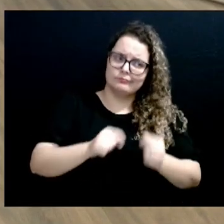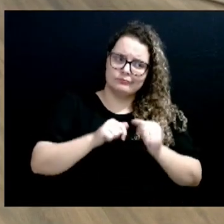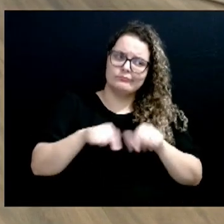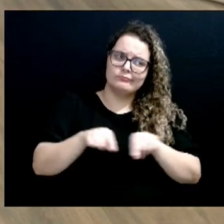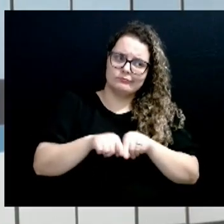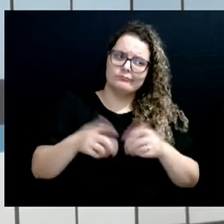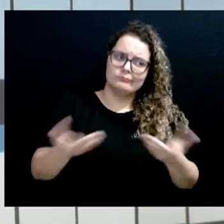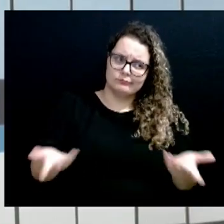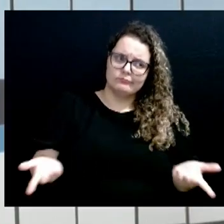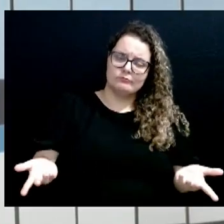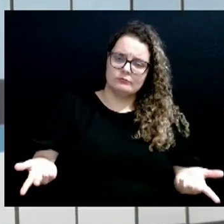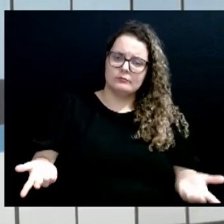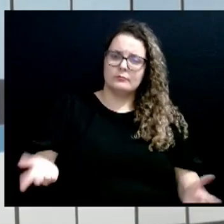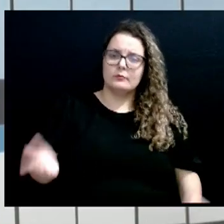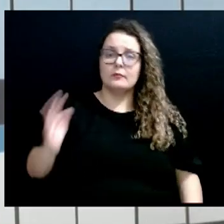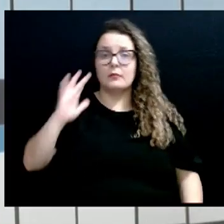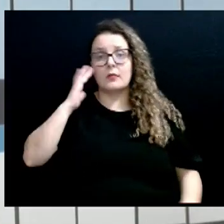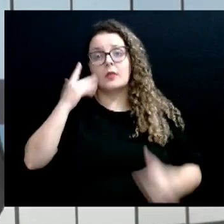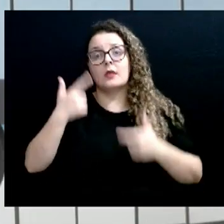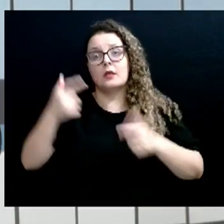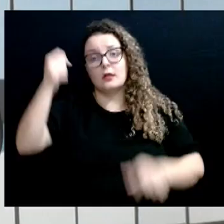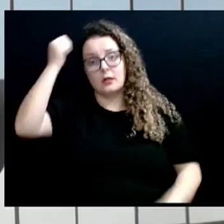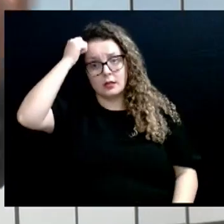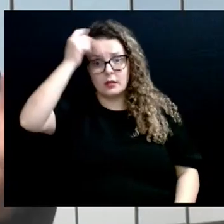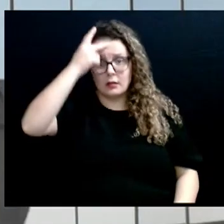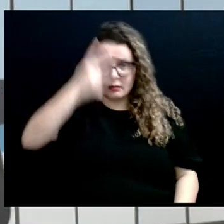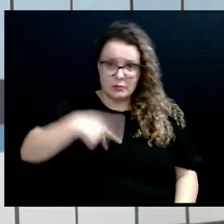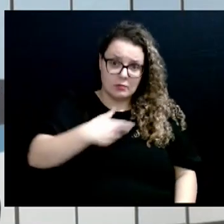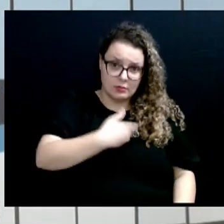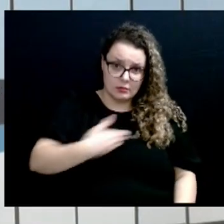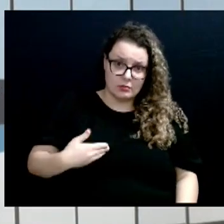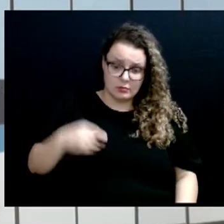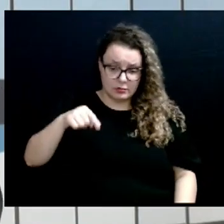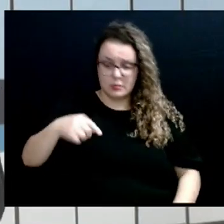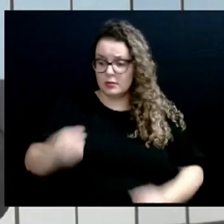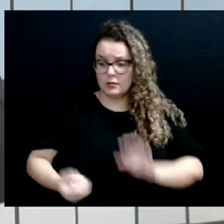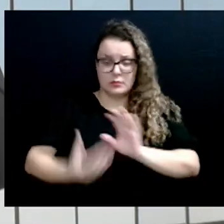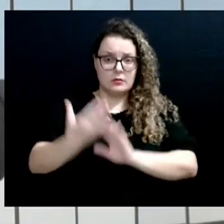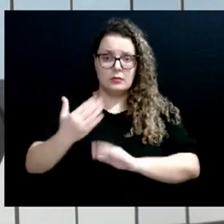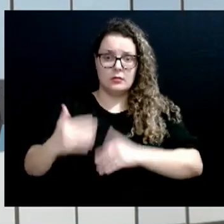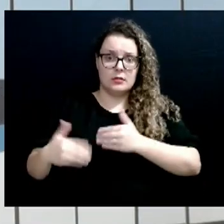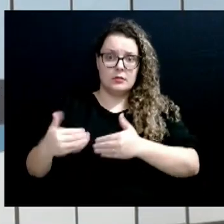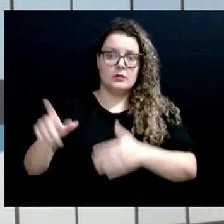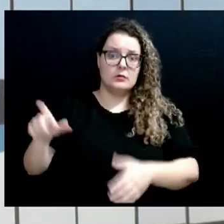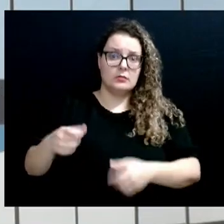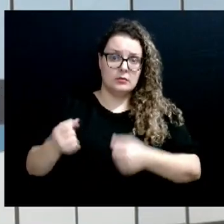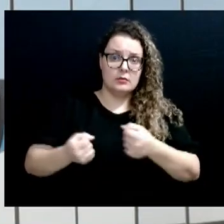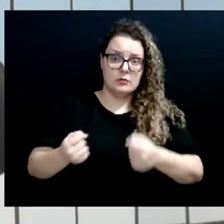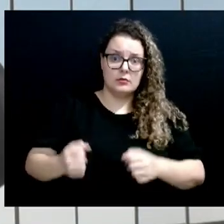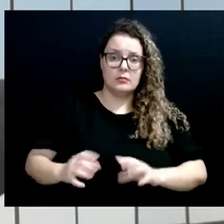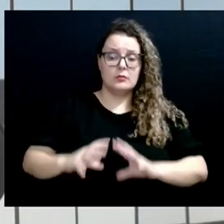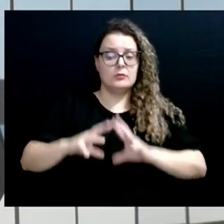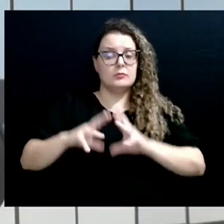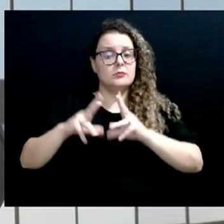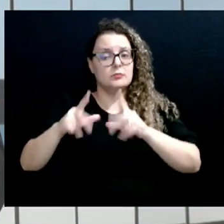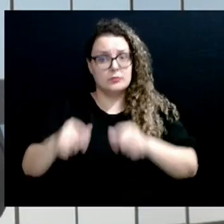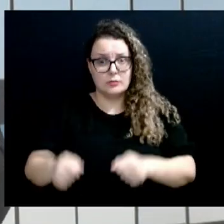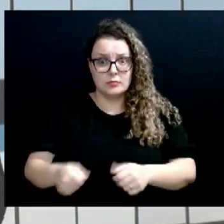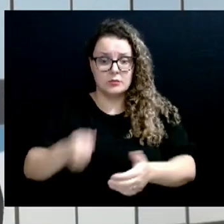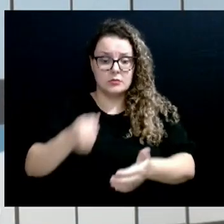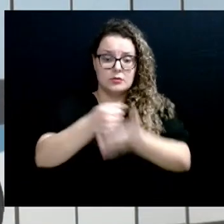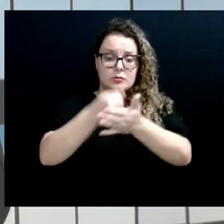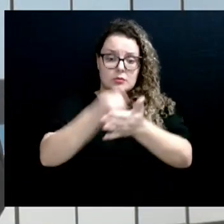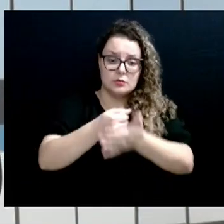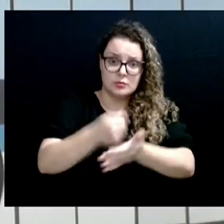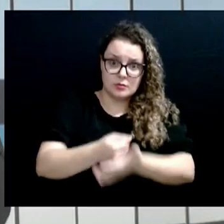Eu acho que o grande culpado disso tudo é o próprio governo, porque foi ele que criou esse processo de habilitação, foi ele que criou todas as exigências que se tem para ter